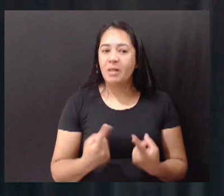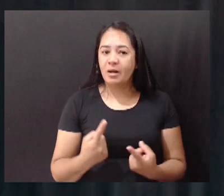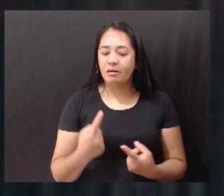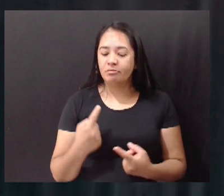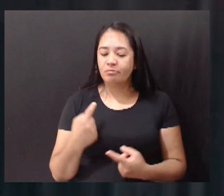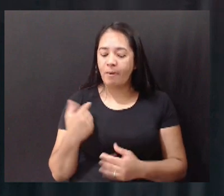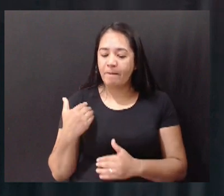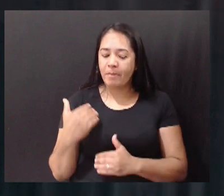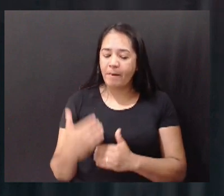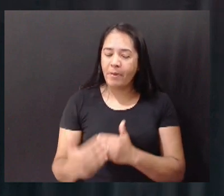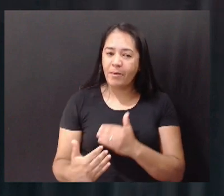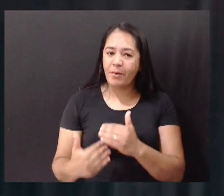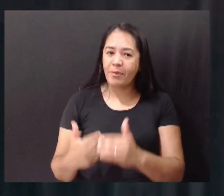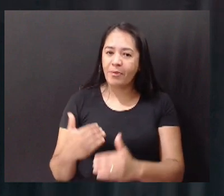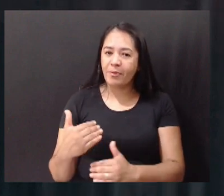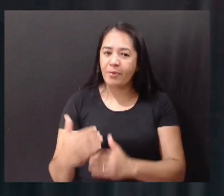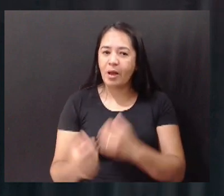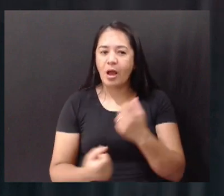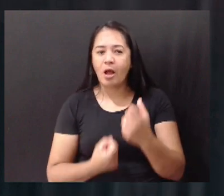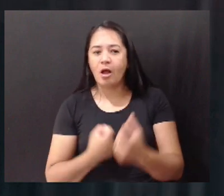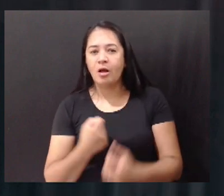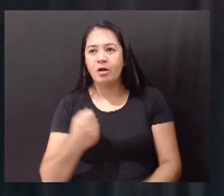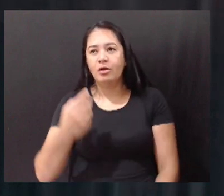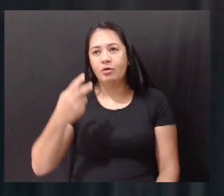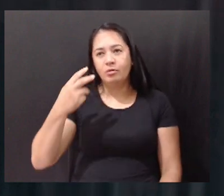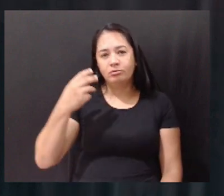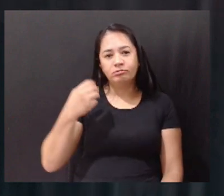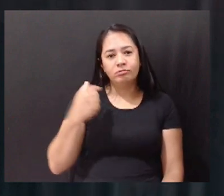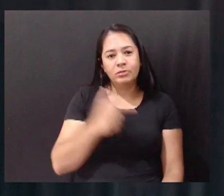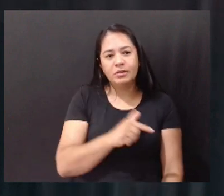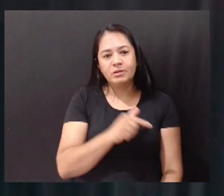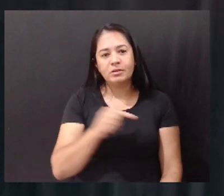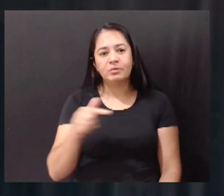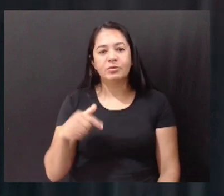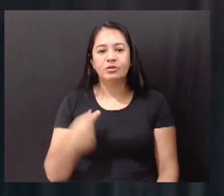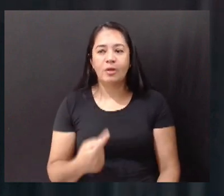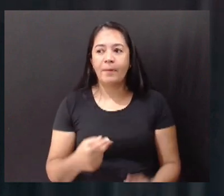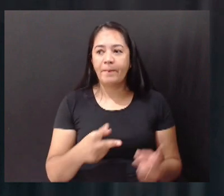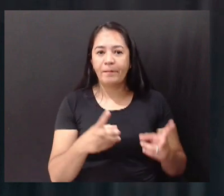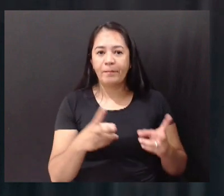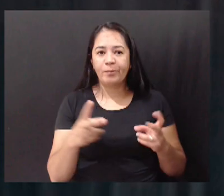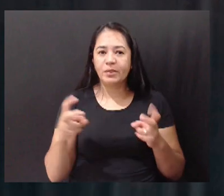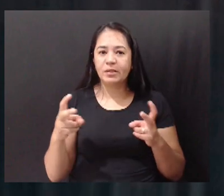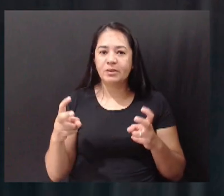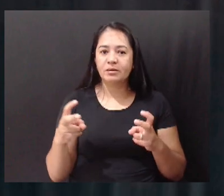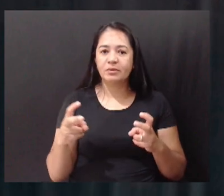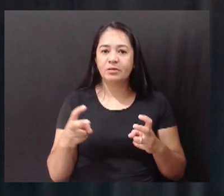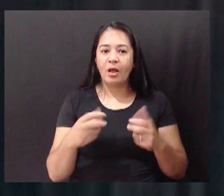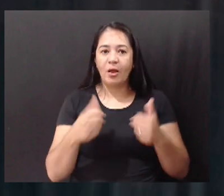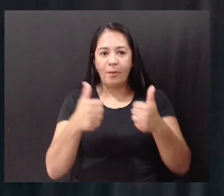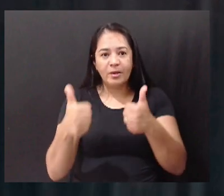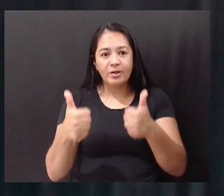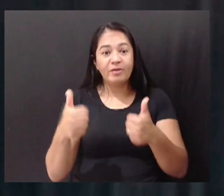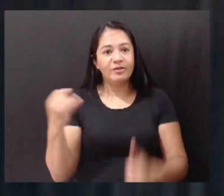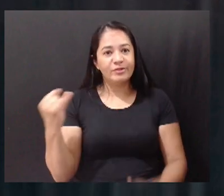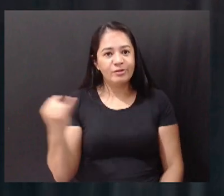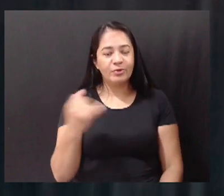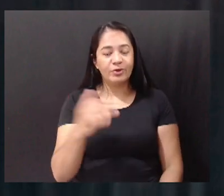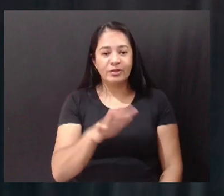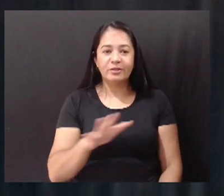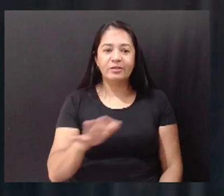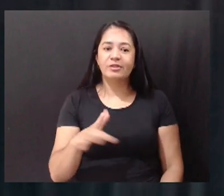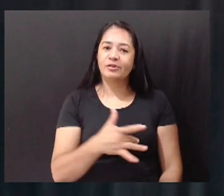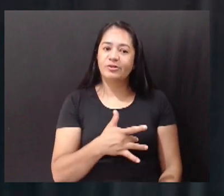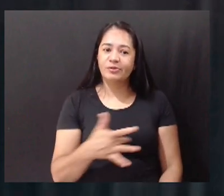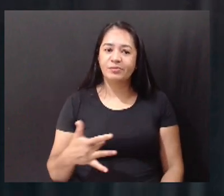tempo, então ali depois de alguns dias, semanas, nós passamos a ver benefícios muito importantes na saúde.